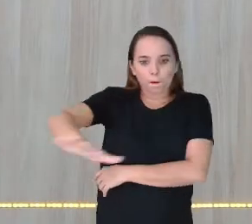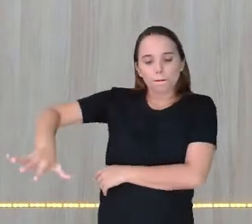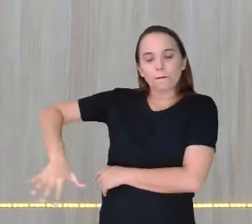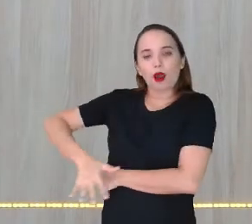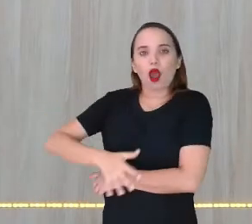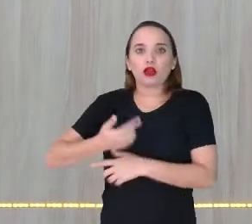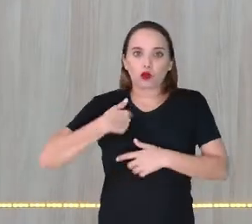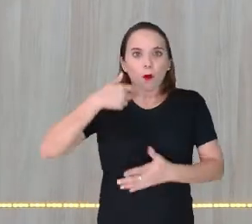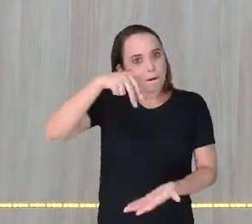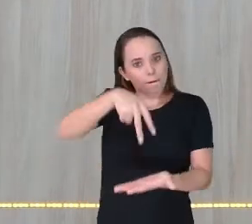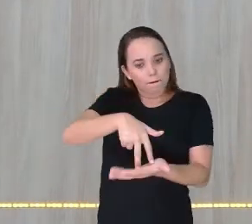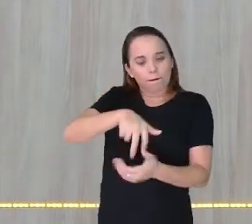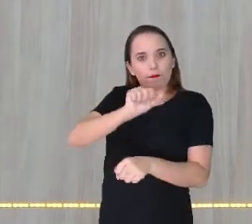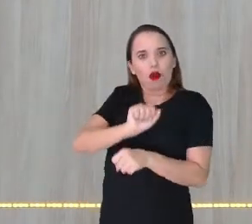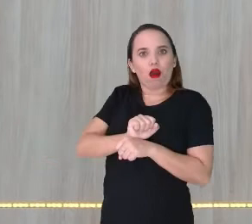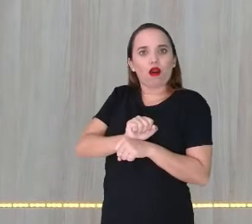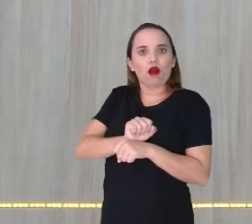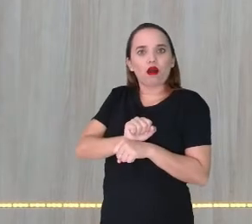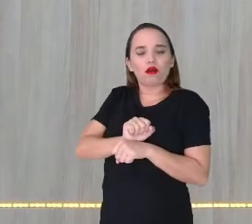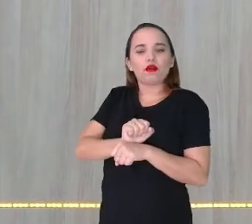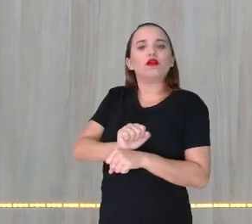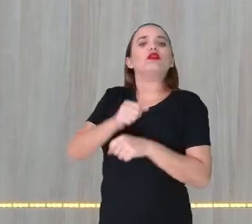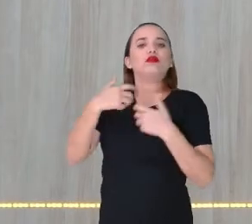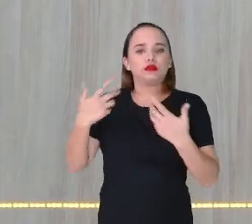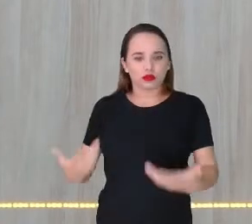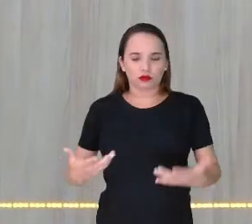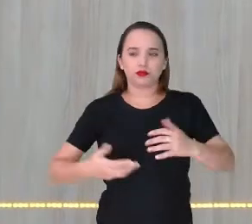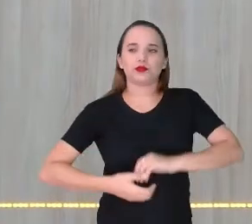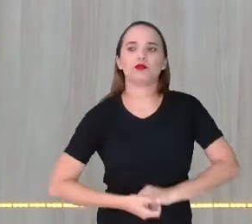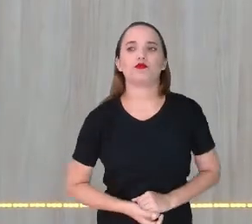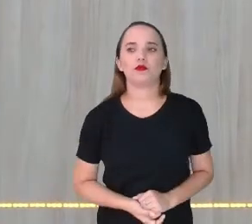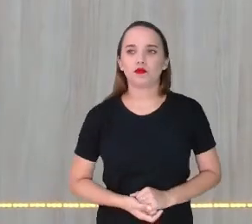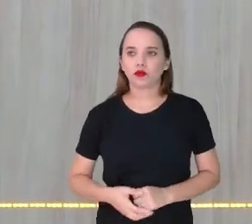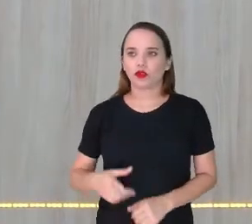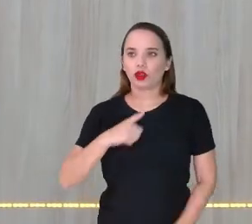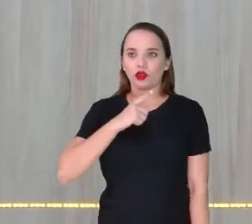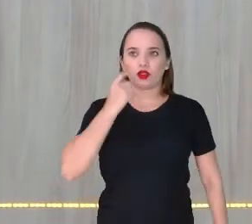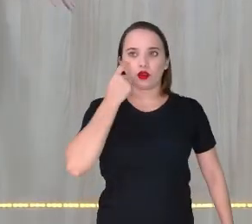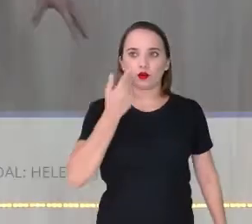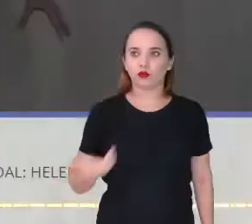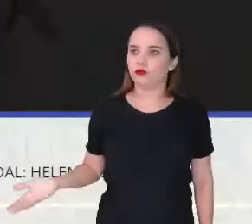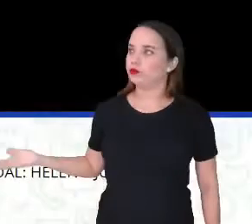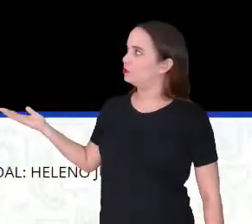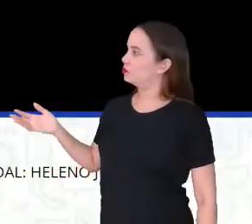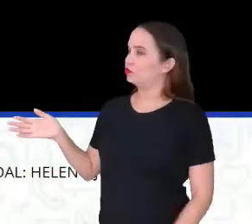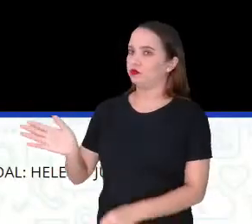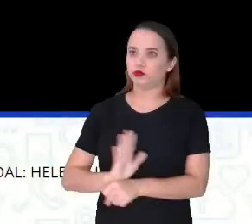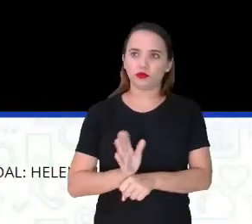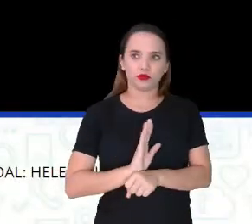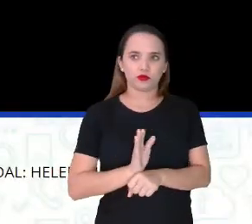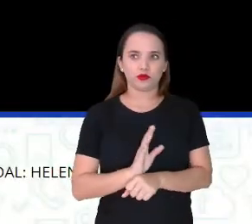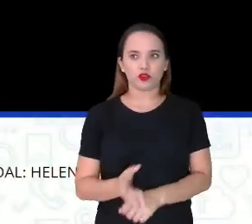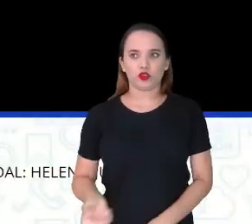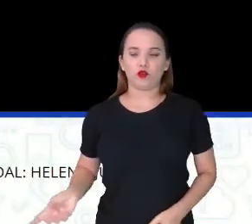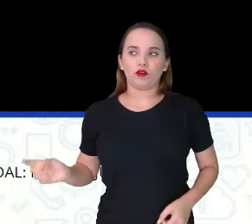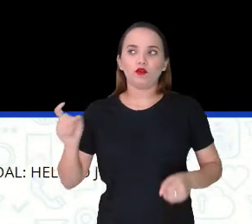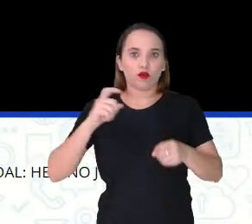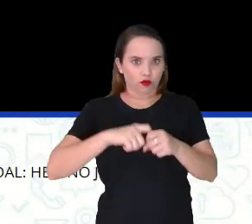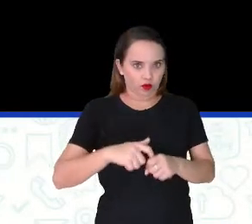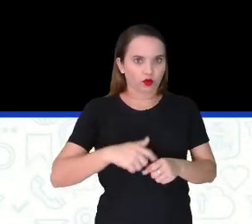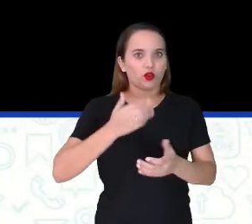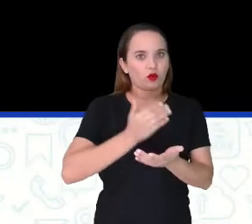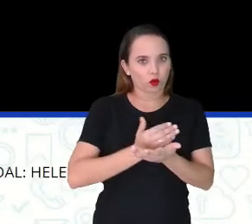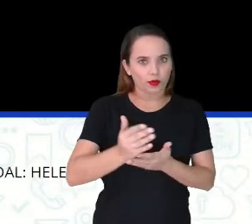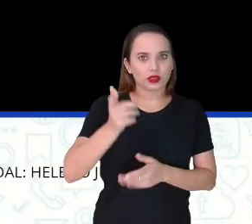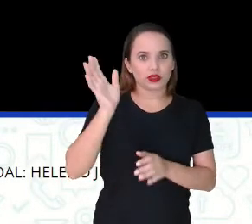corpo proporciona. E aí, ó, eu trouxe para vocês um vídeo agora. Vou voltar e vou voltar de